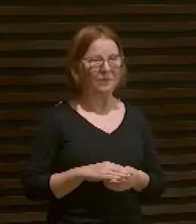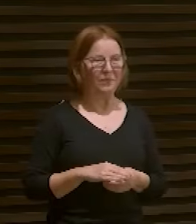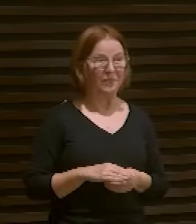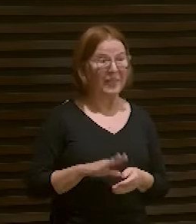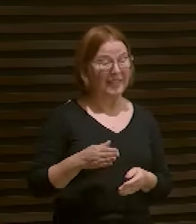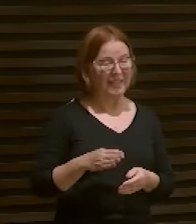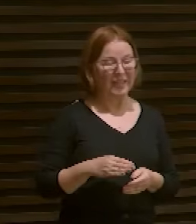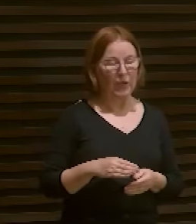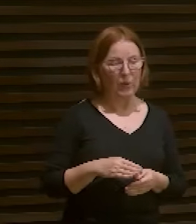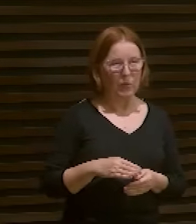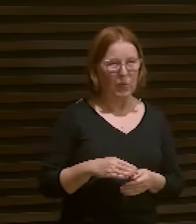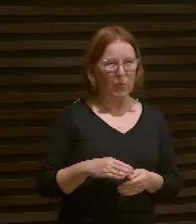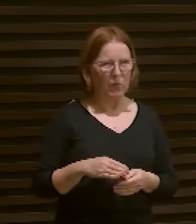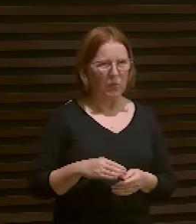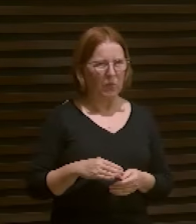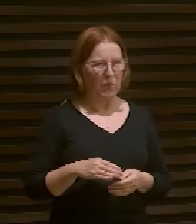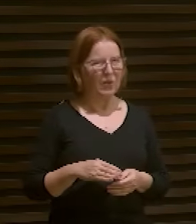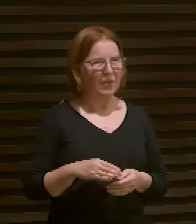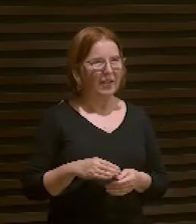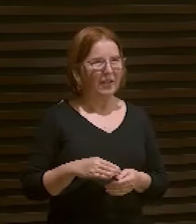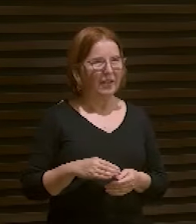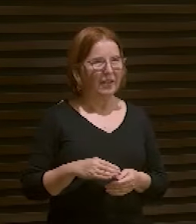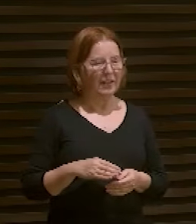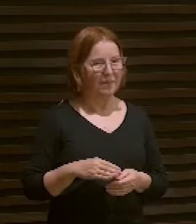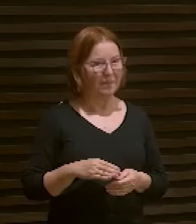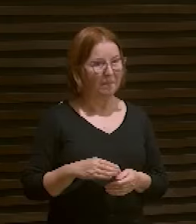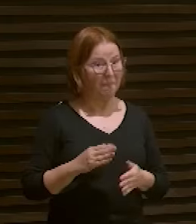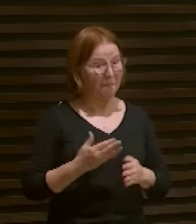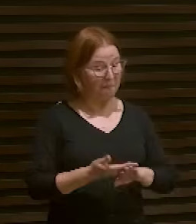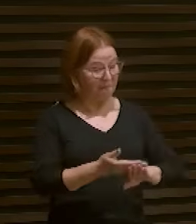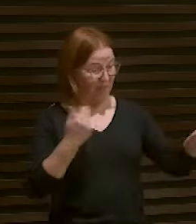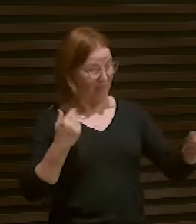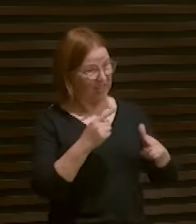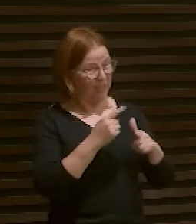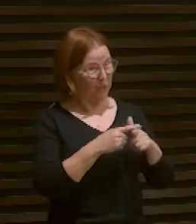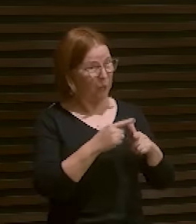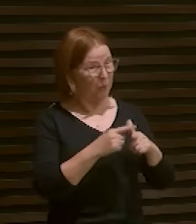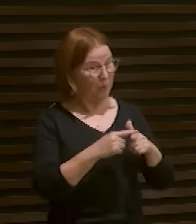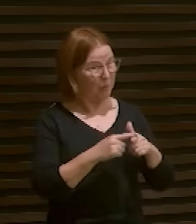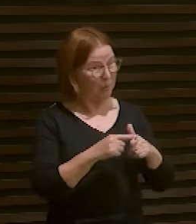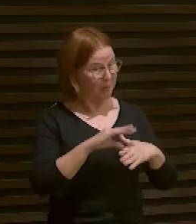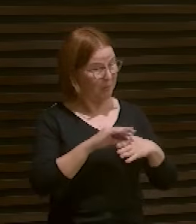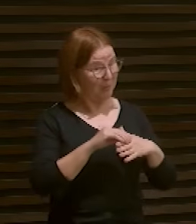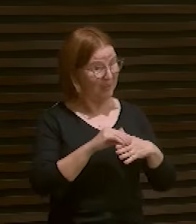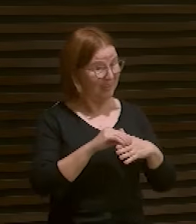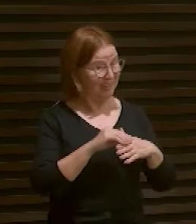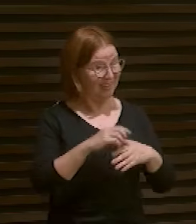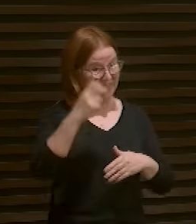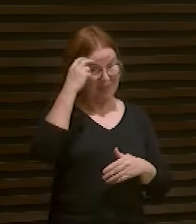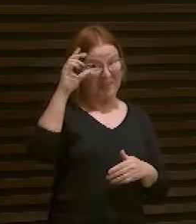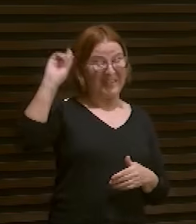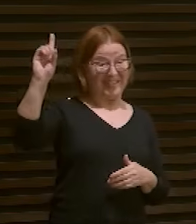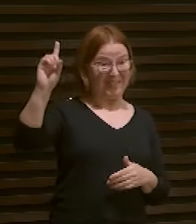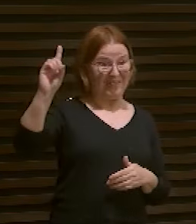não estou com sudorese, eu não estou com uma série de coisas. Gente, olha a sabedoria de Deus. Em